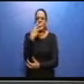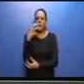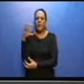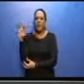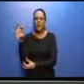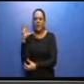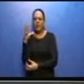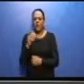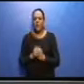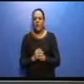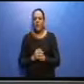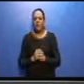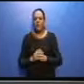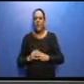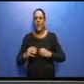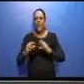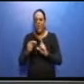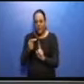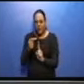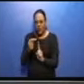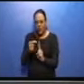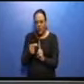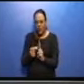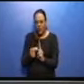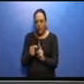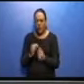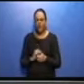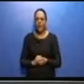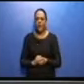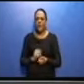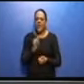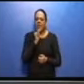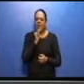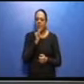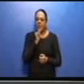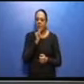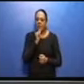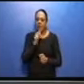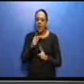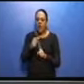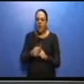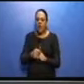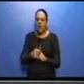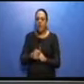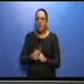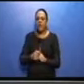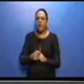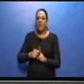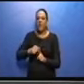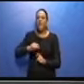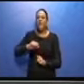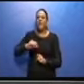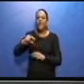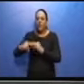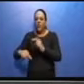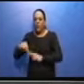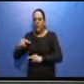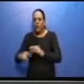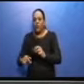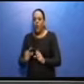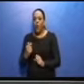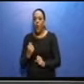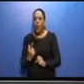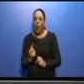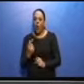inferior. Observem aqui, por exemplo, no mês de junho, diferença de 11 graus de temperatura, né? Então a gente pode observar aqui que o